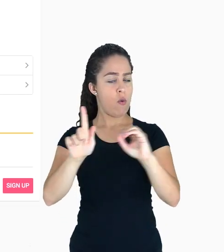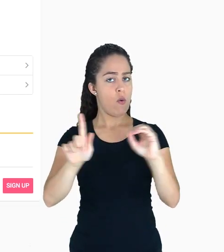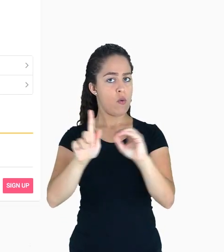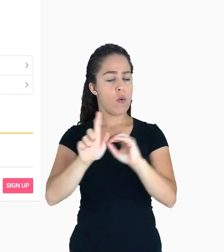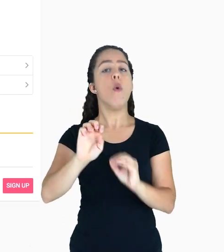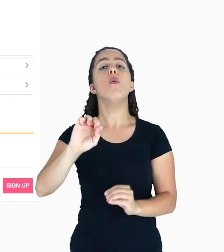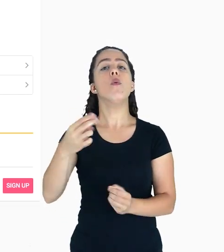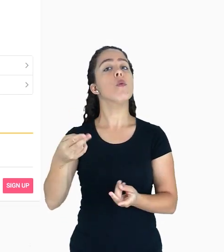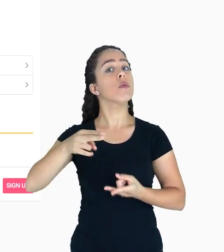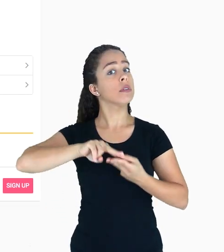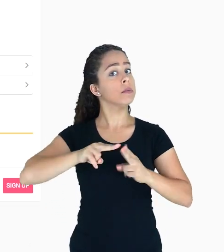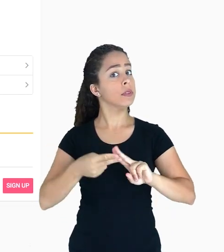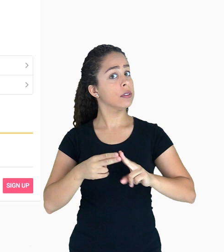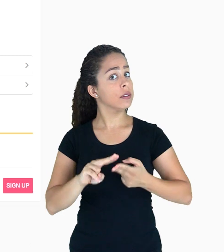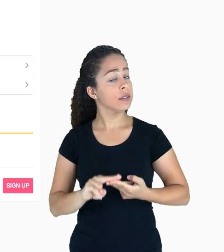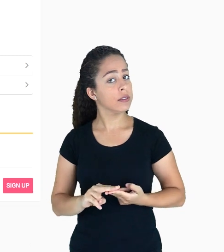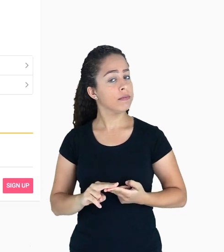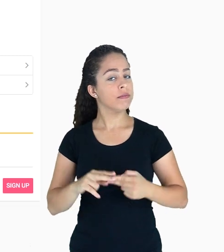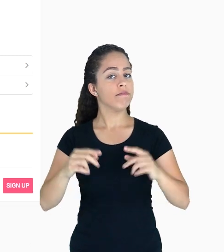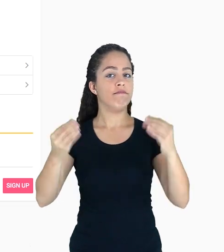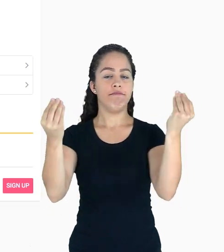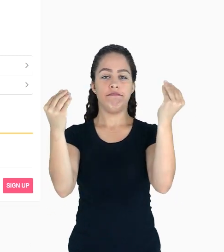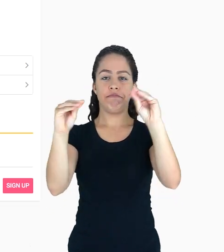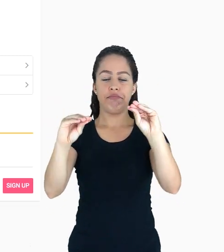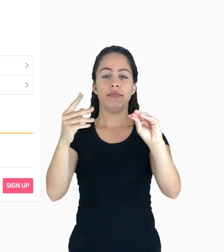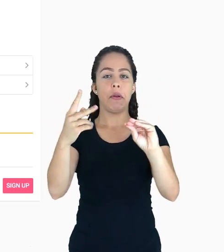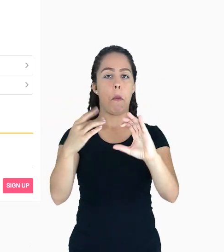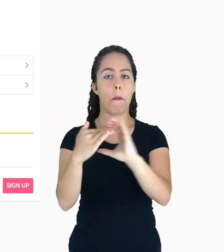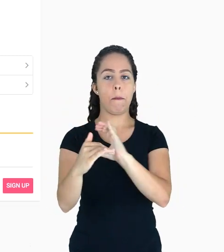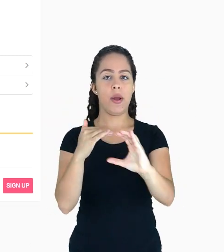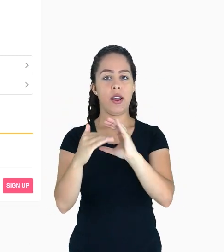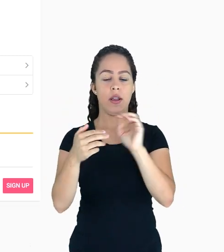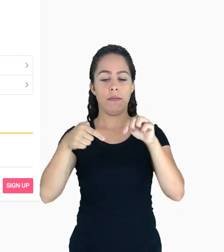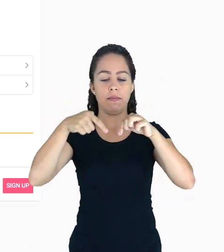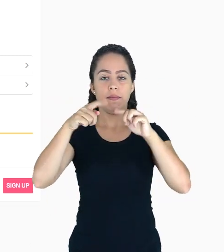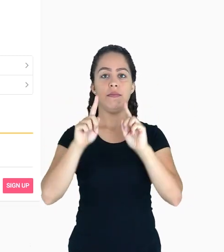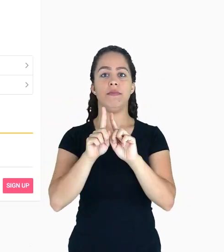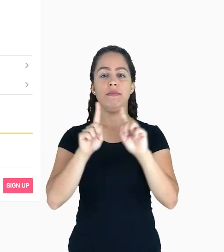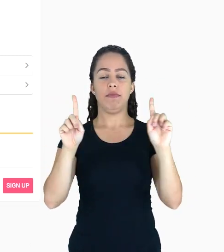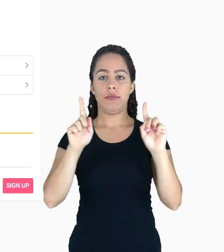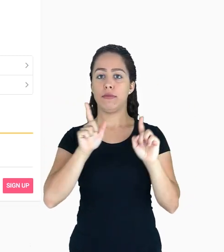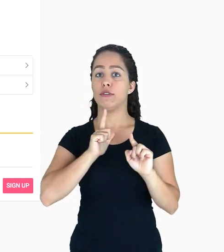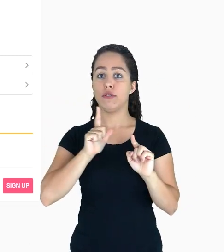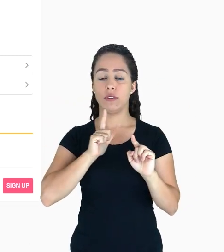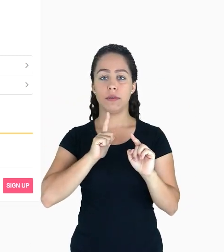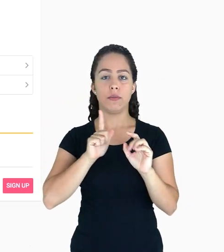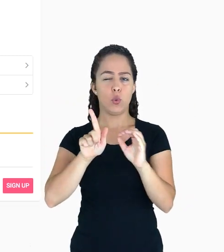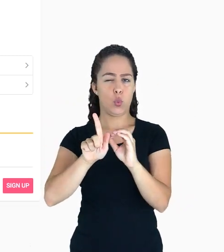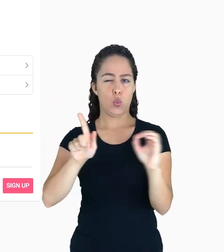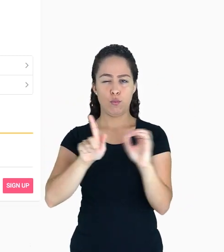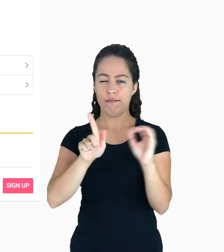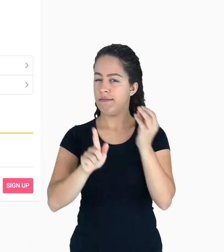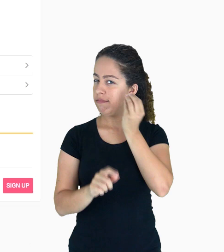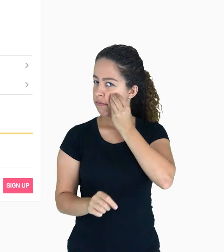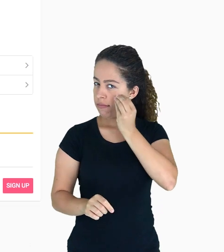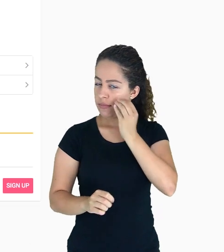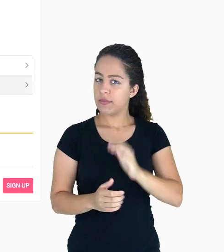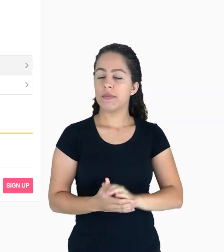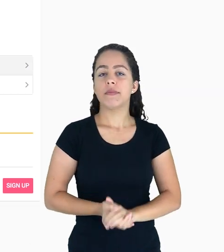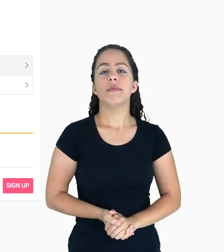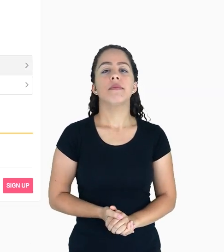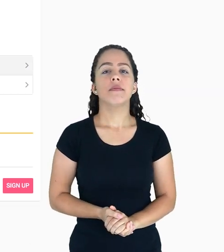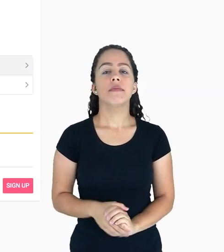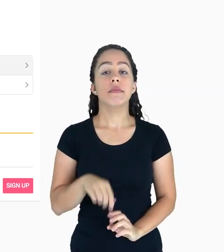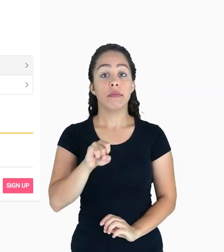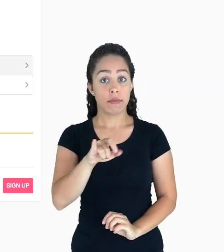ou colocar um e-mail aqui embaixo. A gente vai fazer com uma conta do Google. Então, clicando aqui, se você